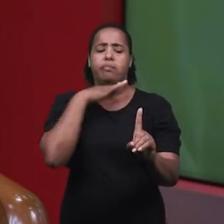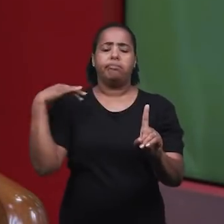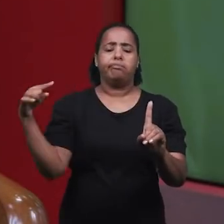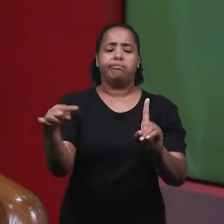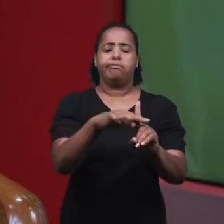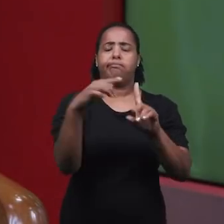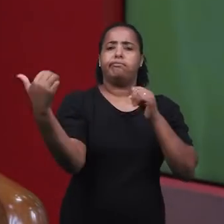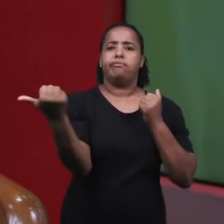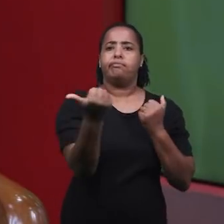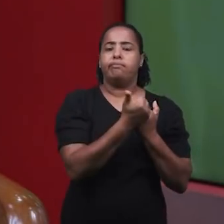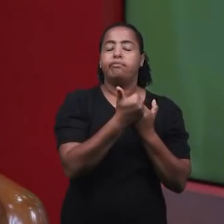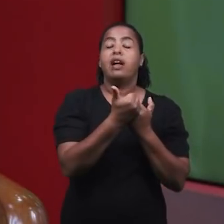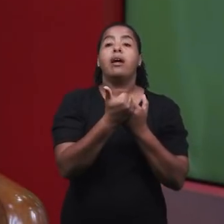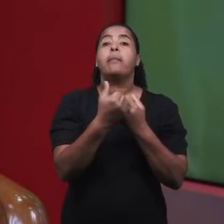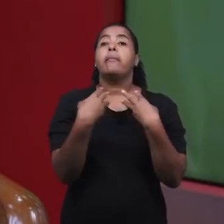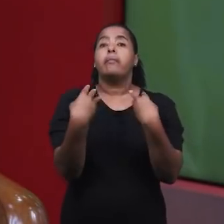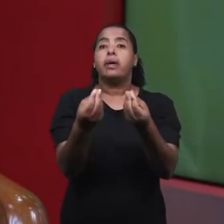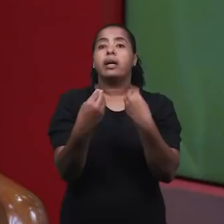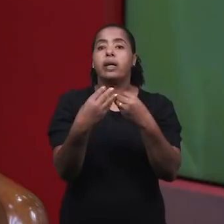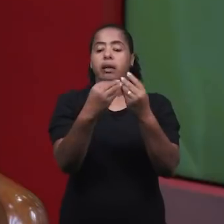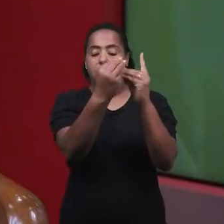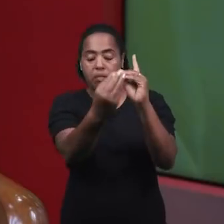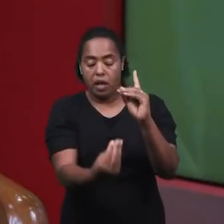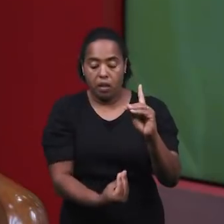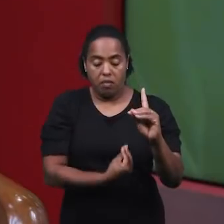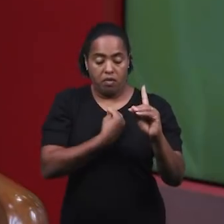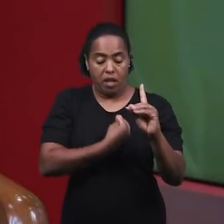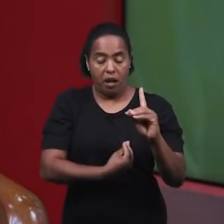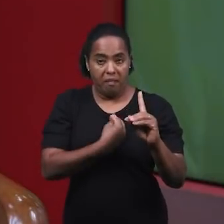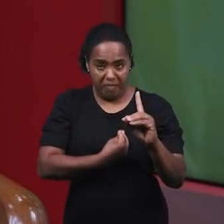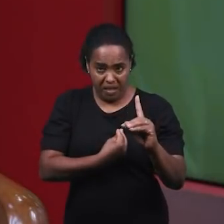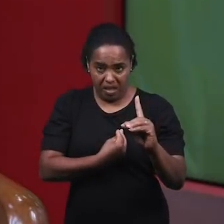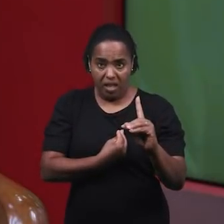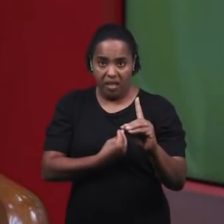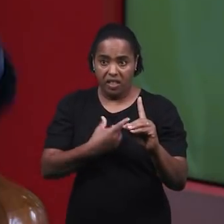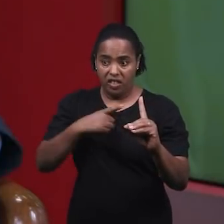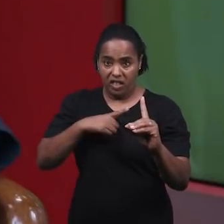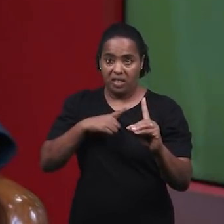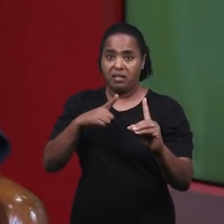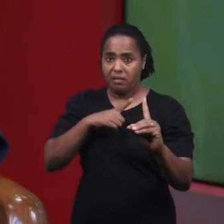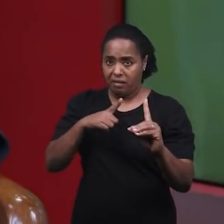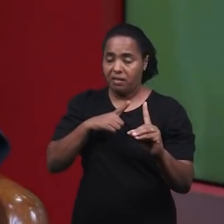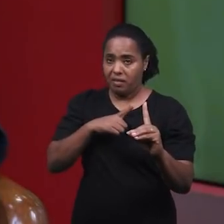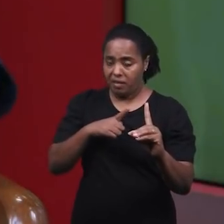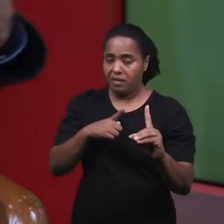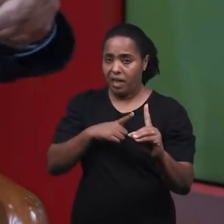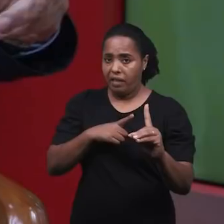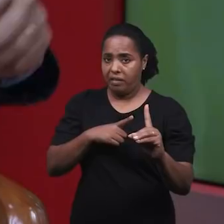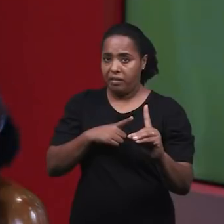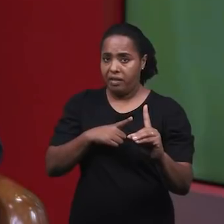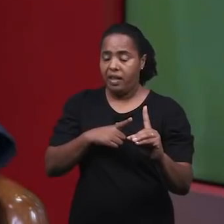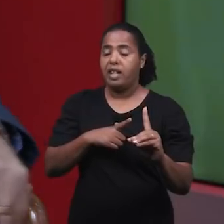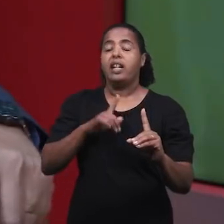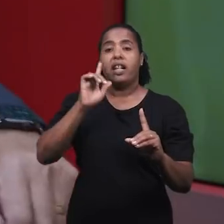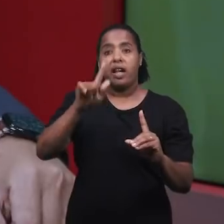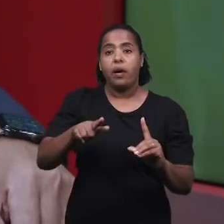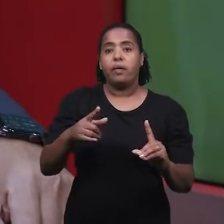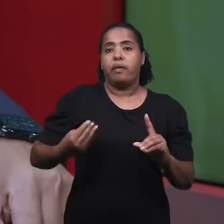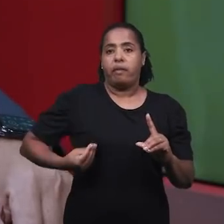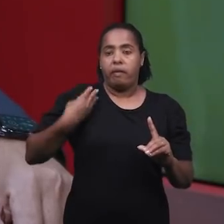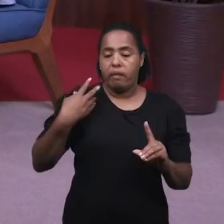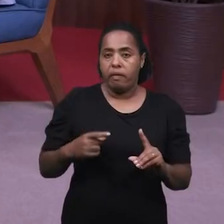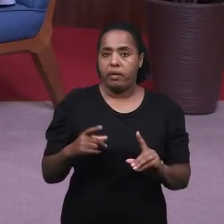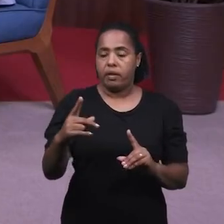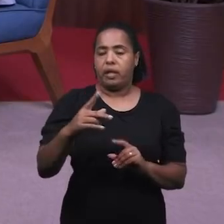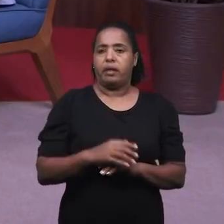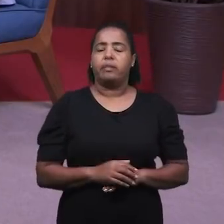dar a vida que ele tinha e que ele Glória a tem Deus. Glória a Deus. nos céus, que é a vida eterna.